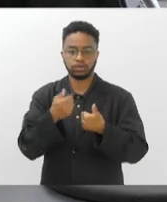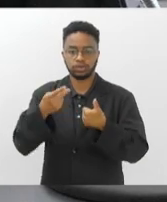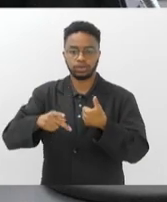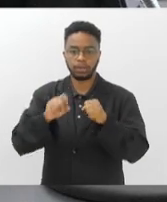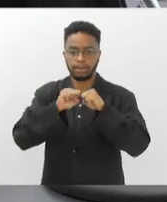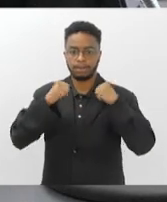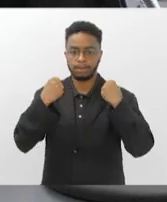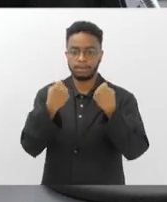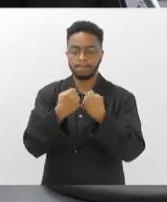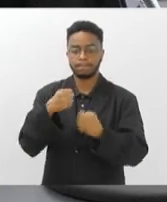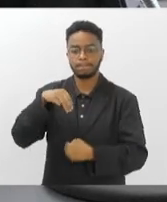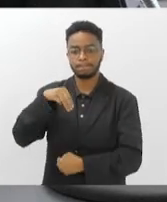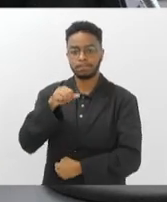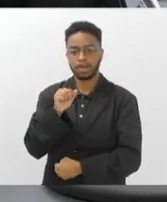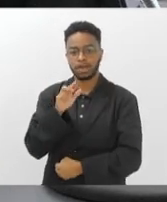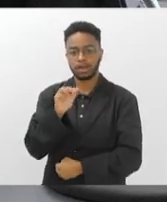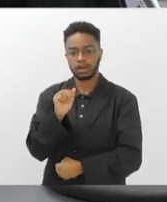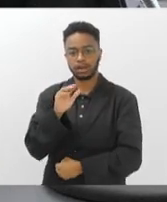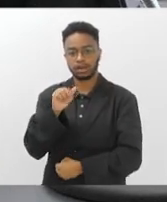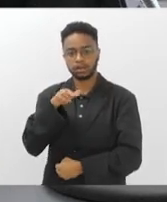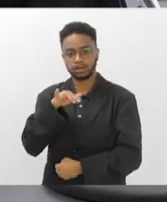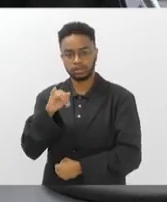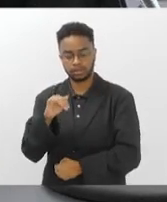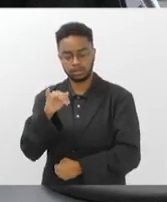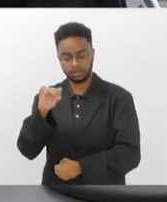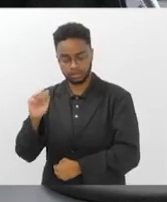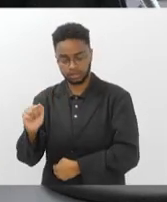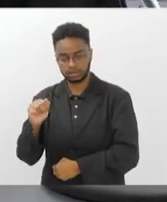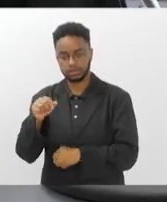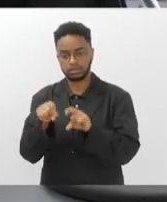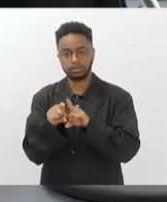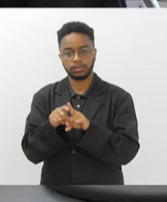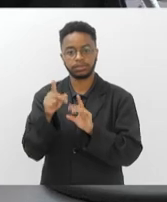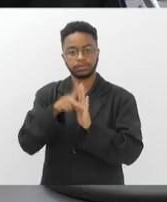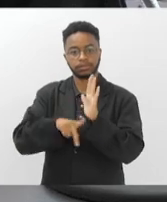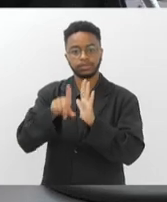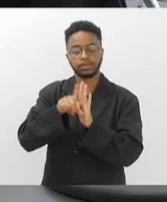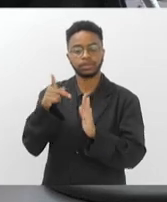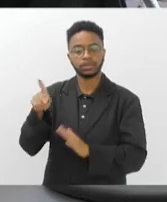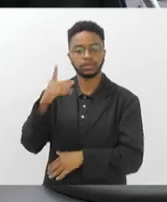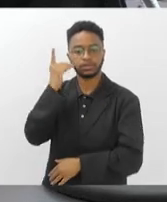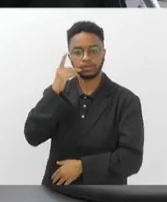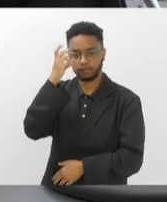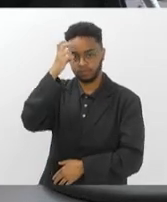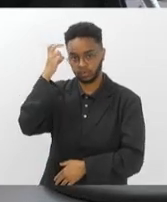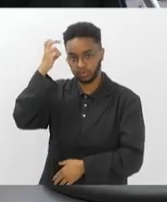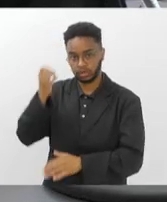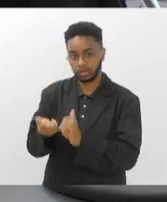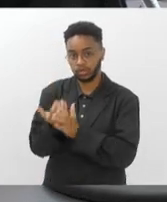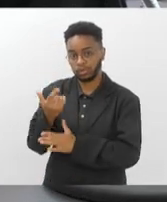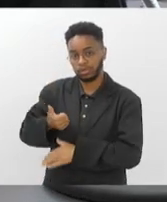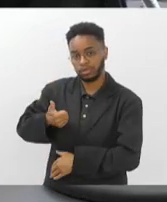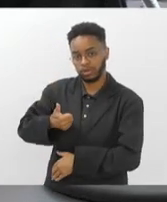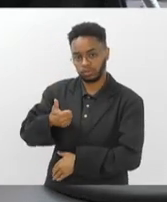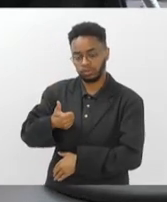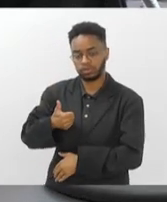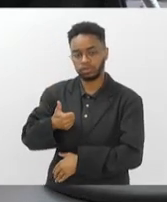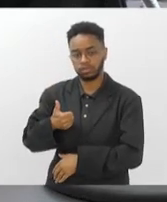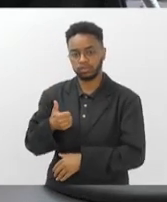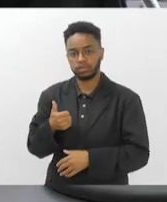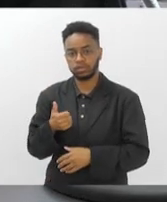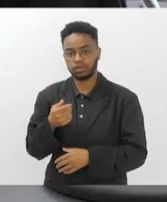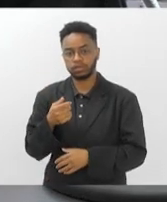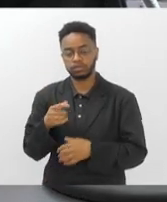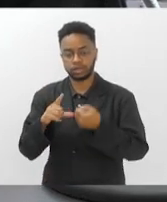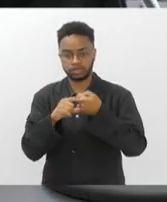artigo 1º do projeto de lei da deputada Verônica, que é anterior ao do deputado Andrezinho Siciliano, fala